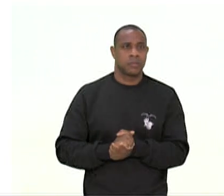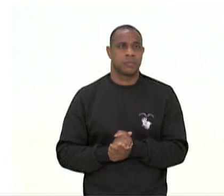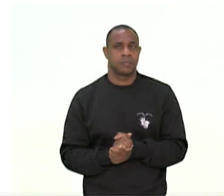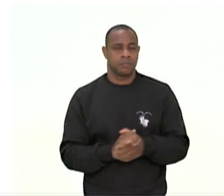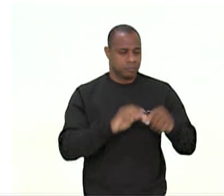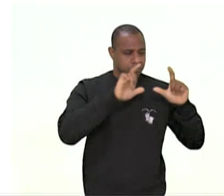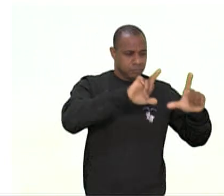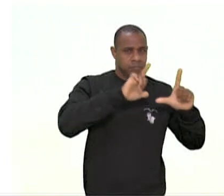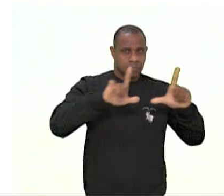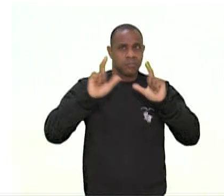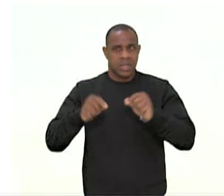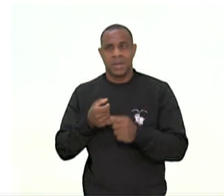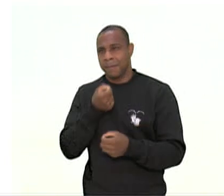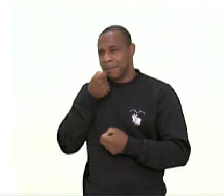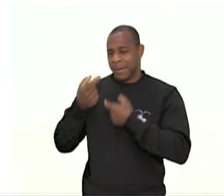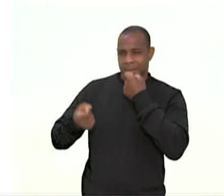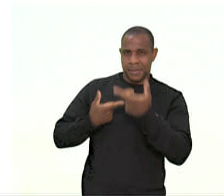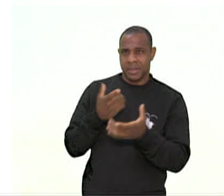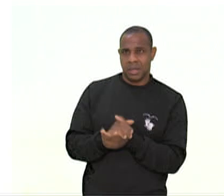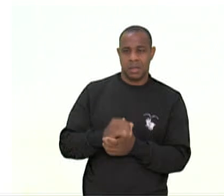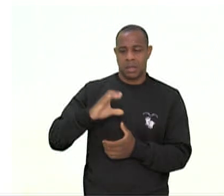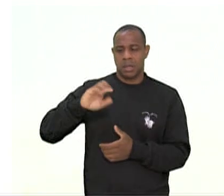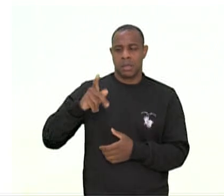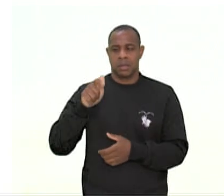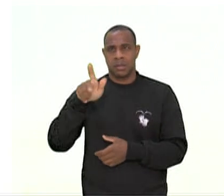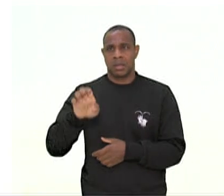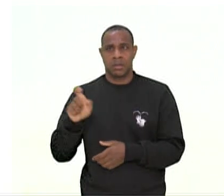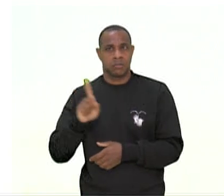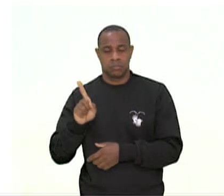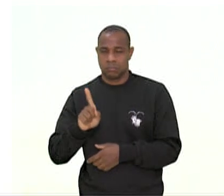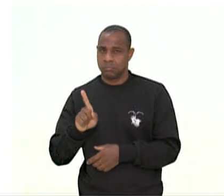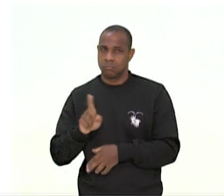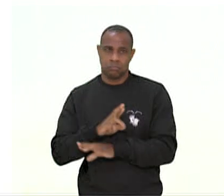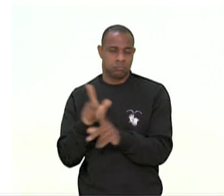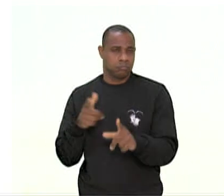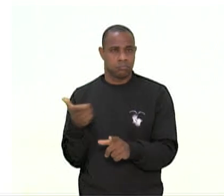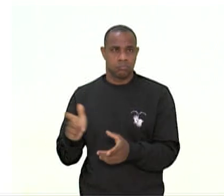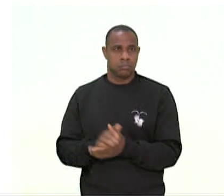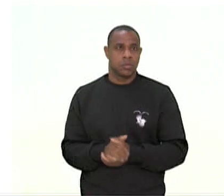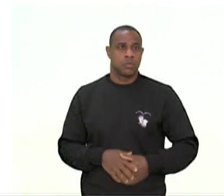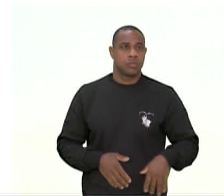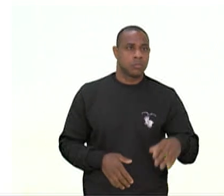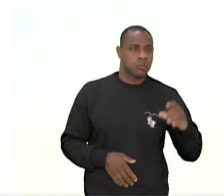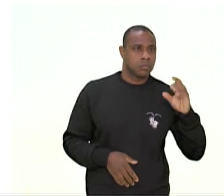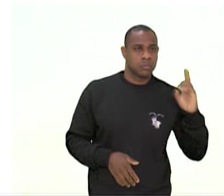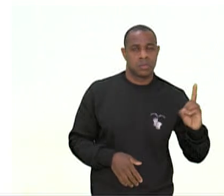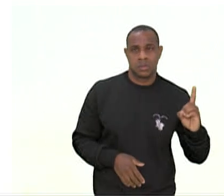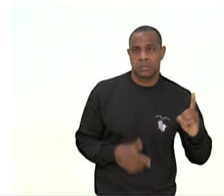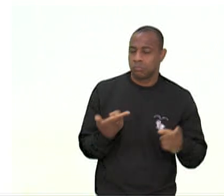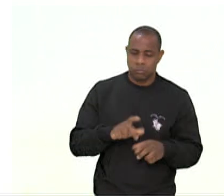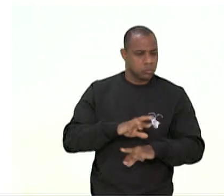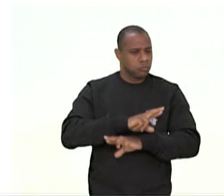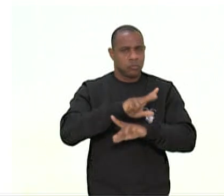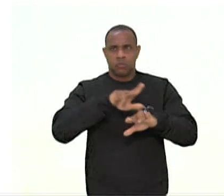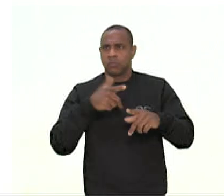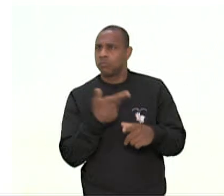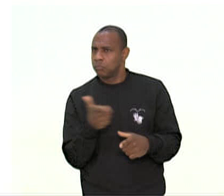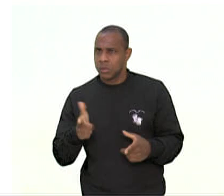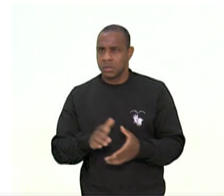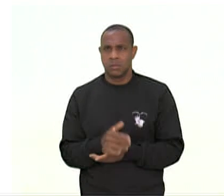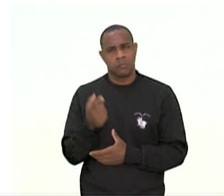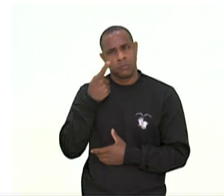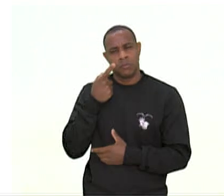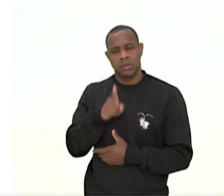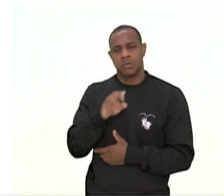uma situação cotidiana, e a charge não. Ou letra D. Não há diferença entre charge e tirinha? Quero ver. Vamos